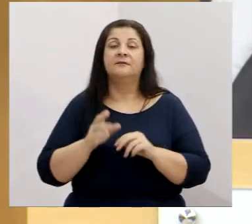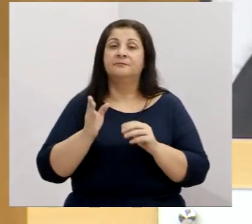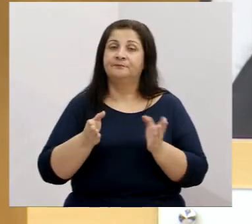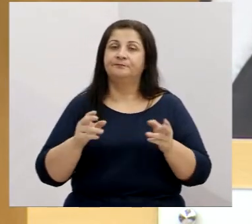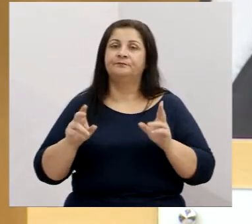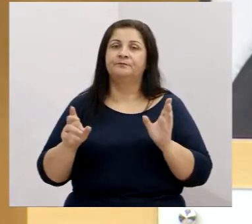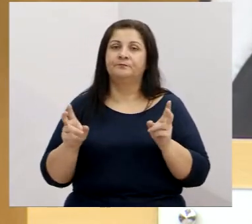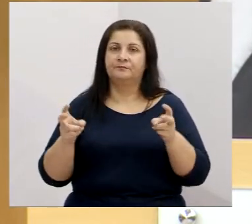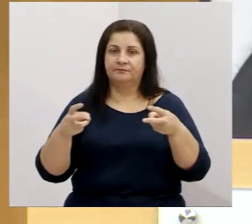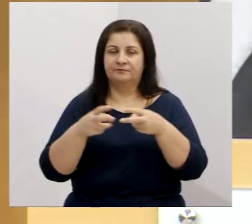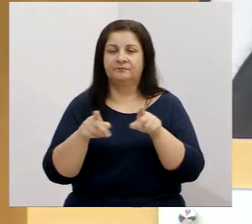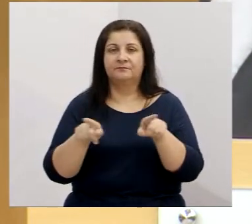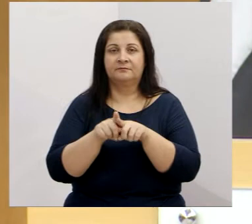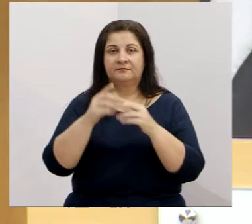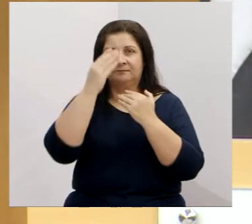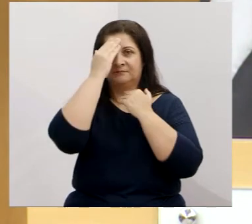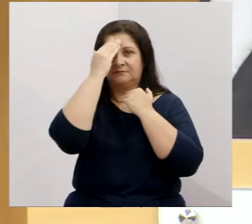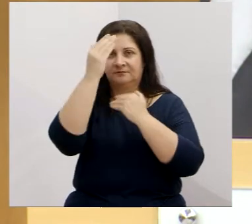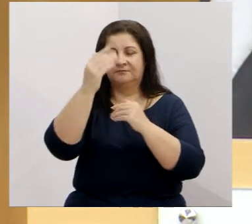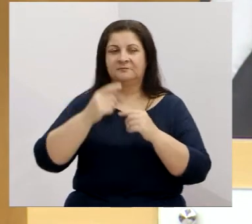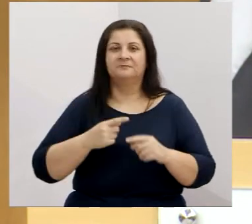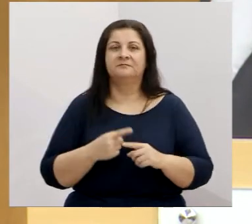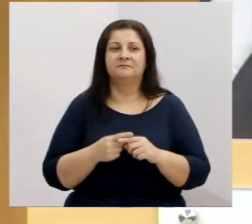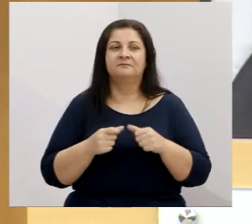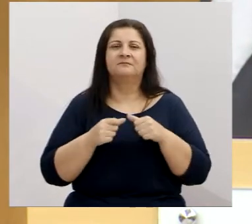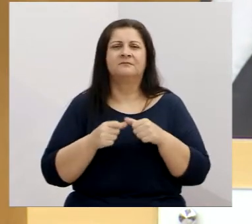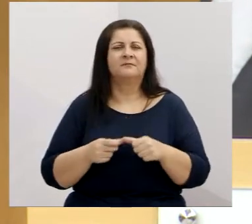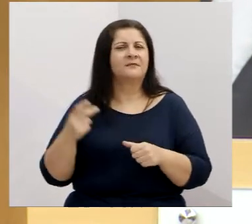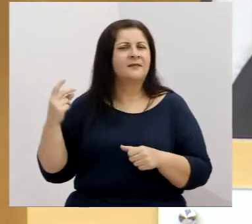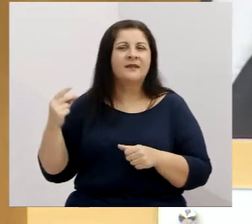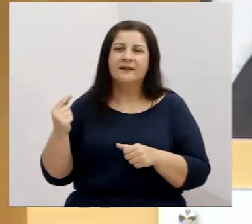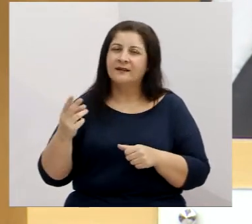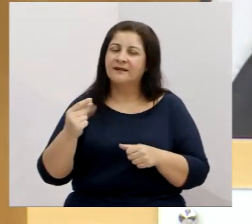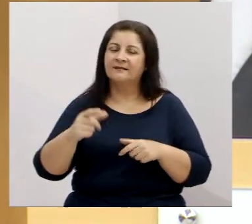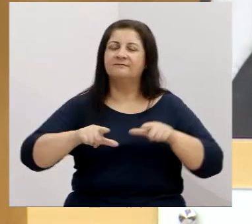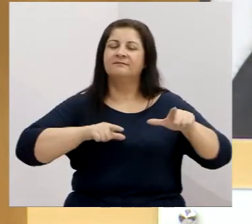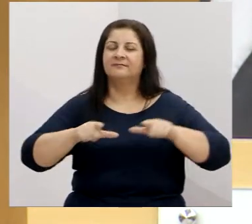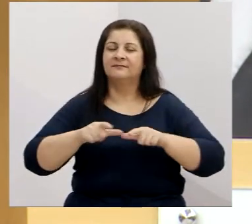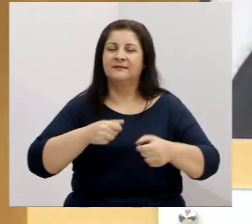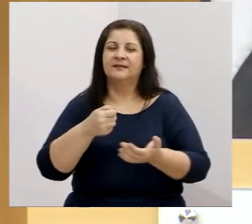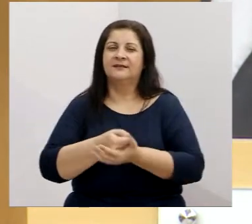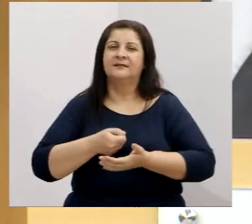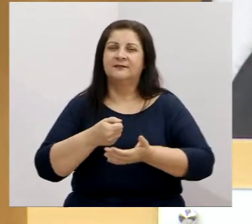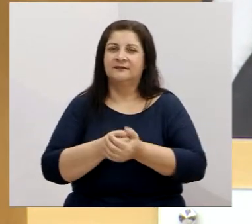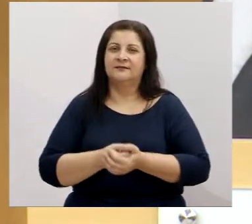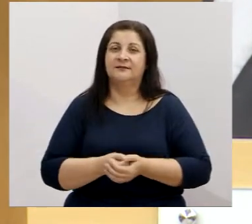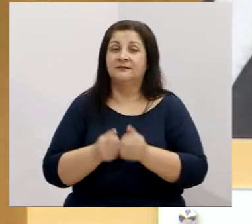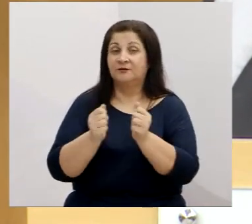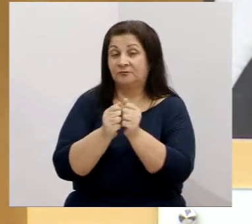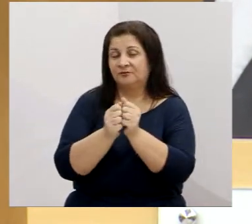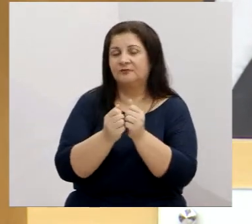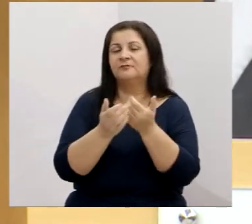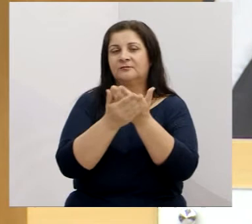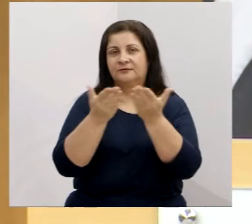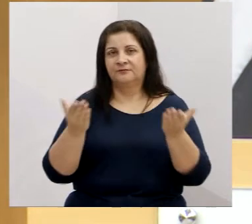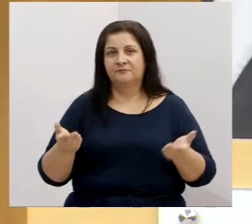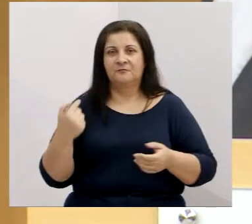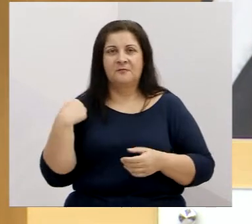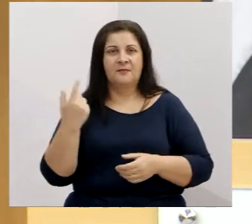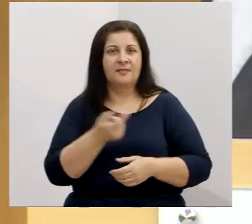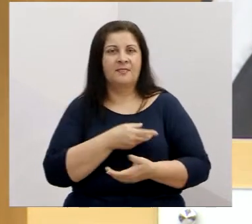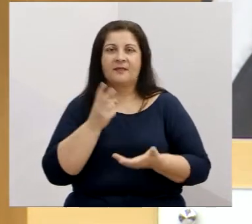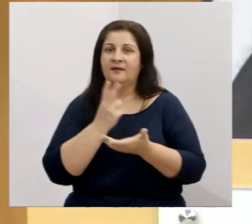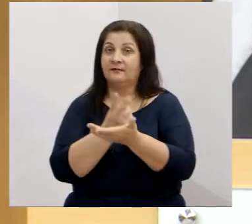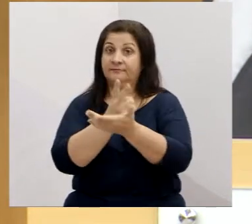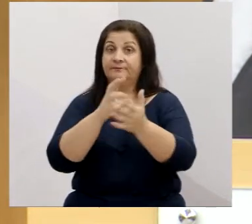e também da minha gratidão por ter ficado aqui tanto tempo lutando por todas você o lado de vocês e nós estamos